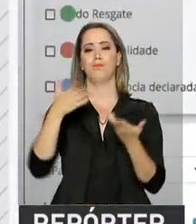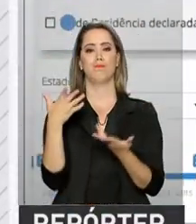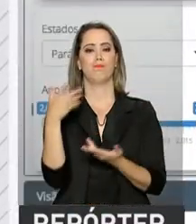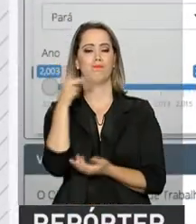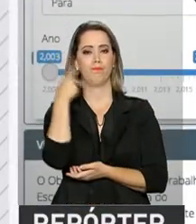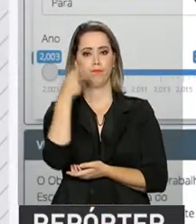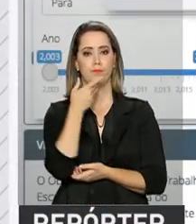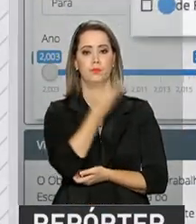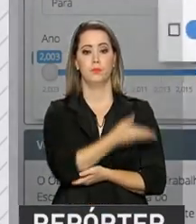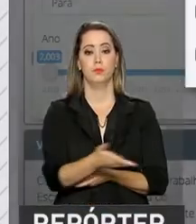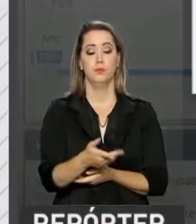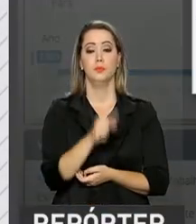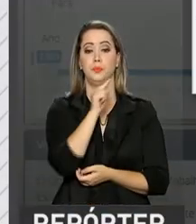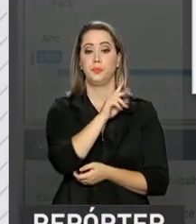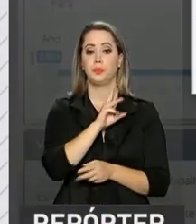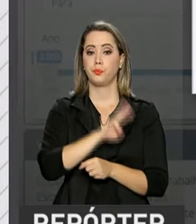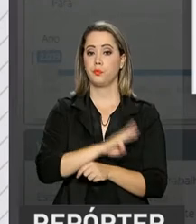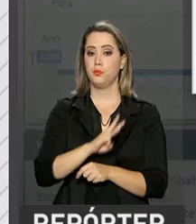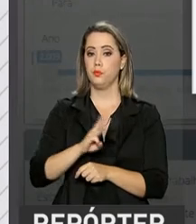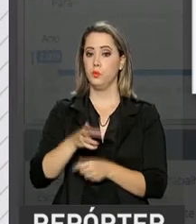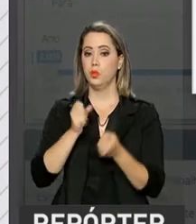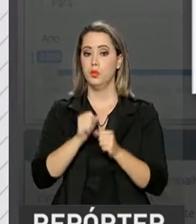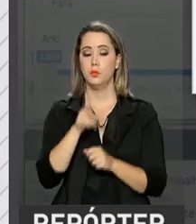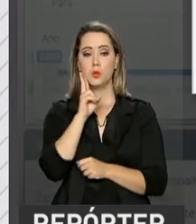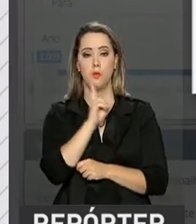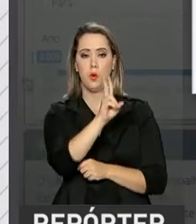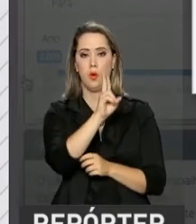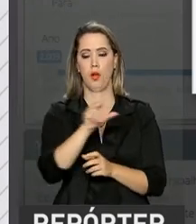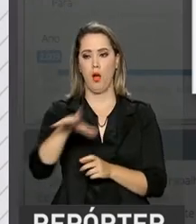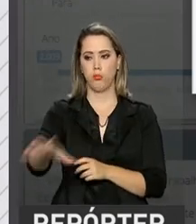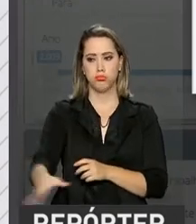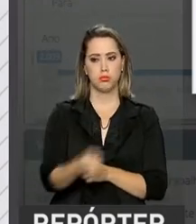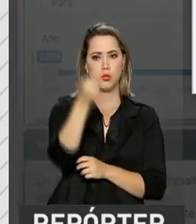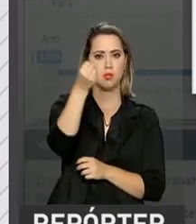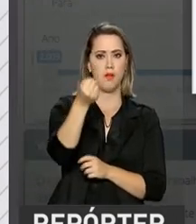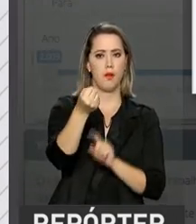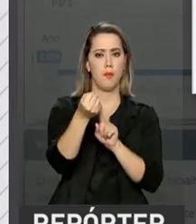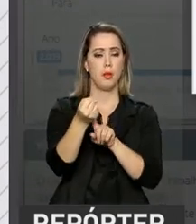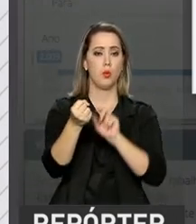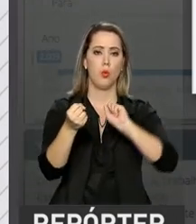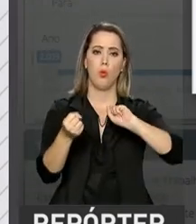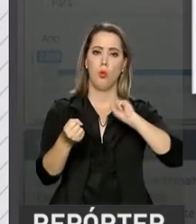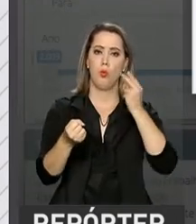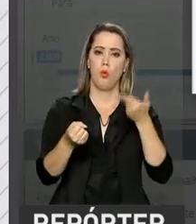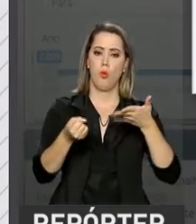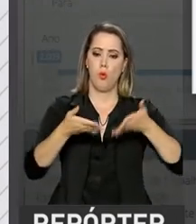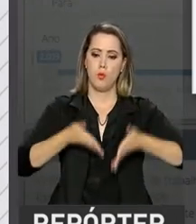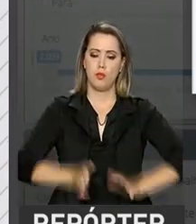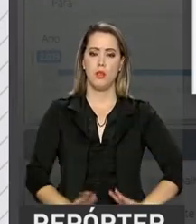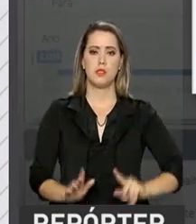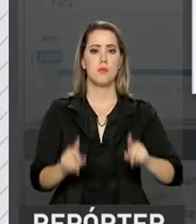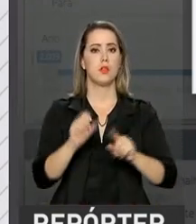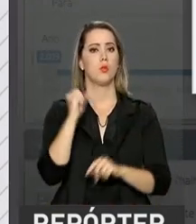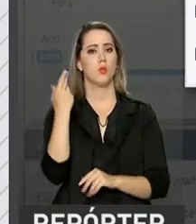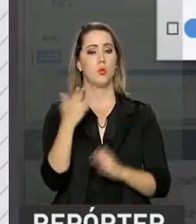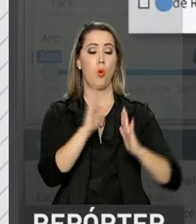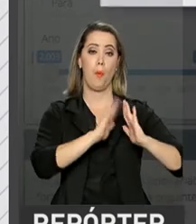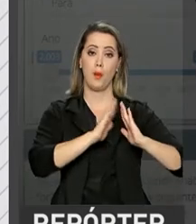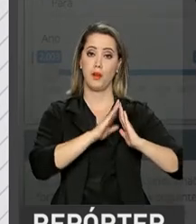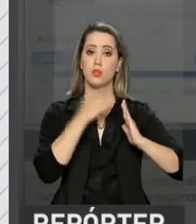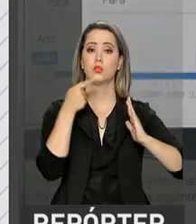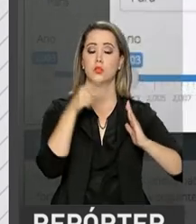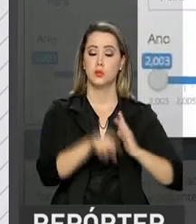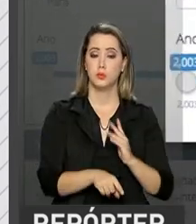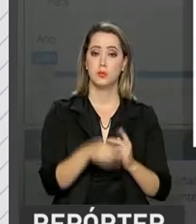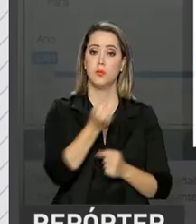site é possível filtrar os dados por local de resgate do trabalhador onde ele nasceu e onde estava morando quando foi aliciado